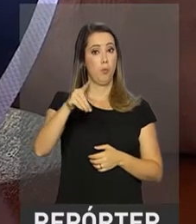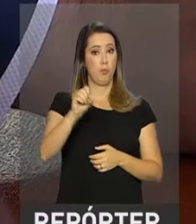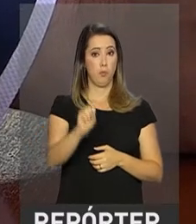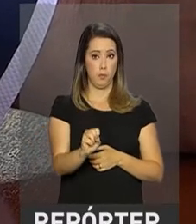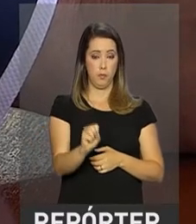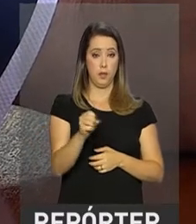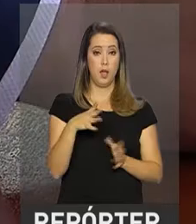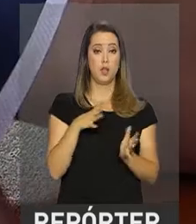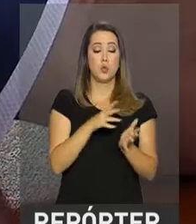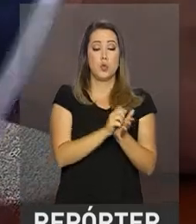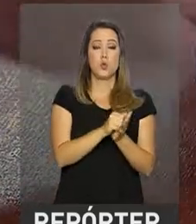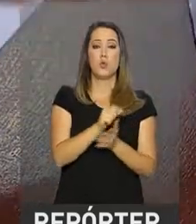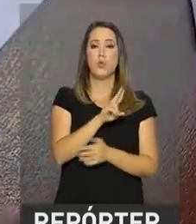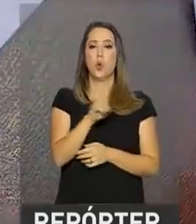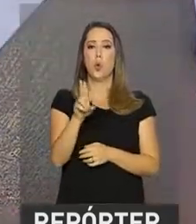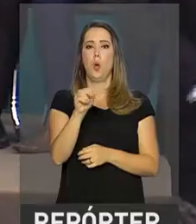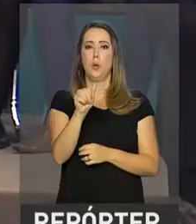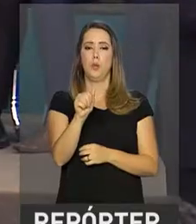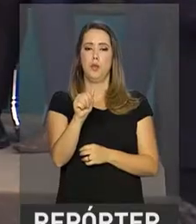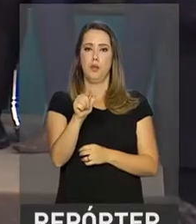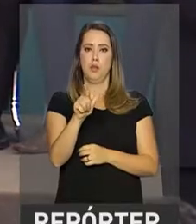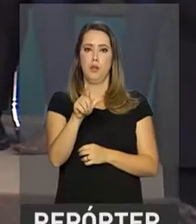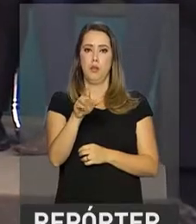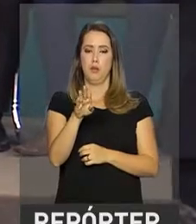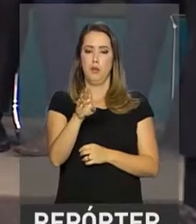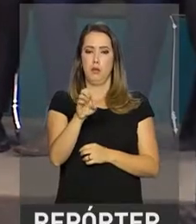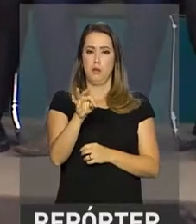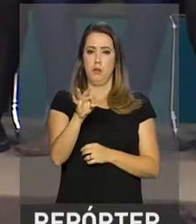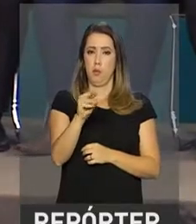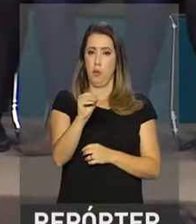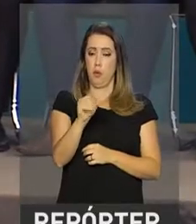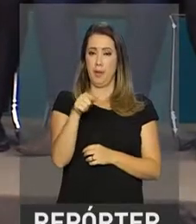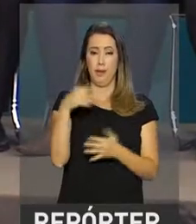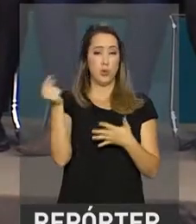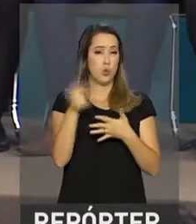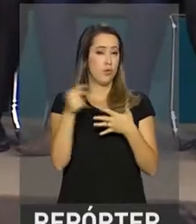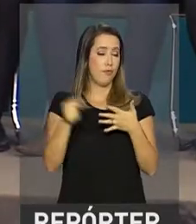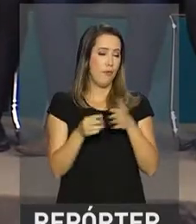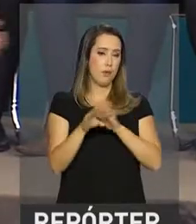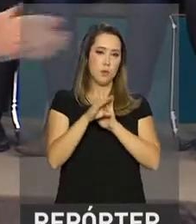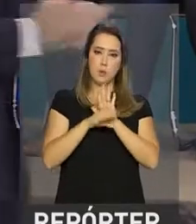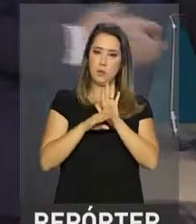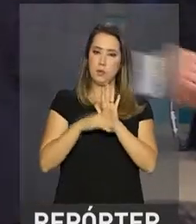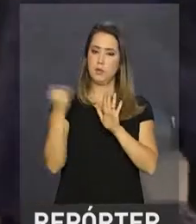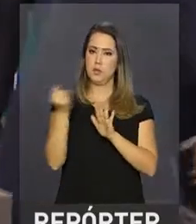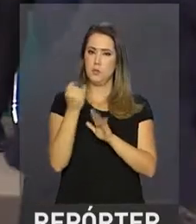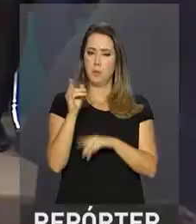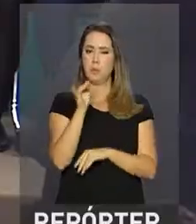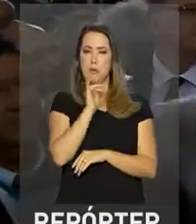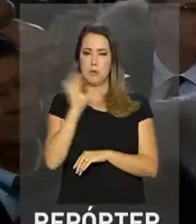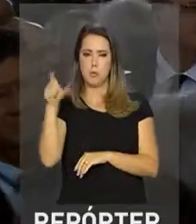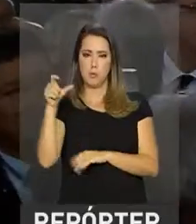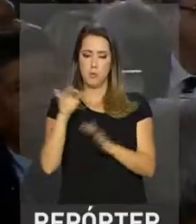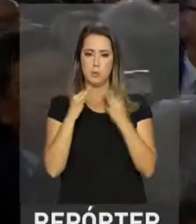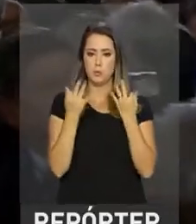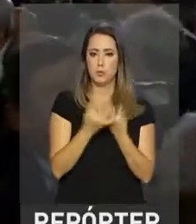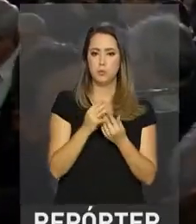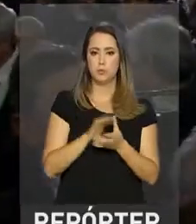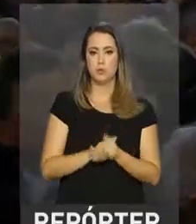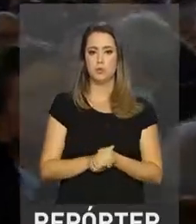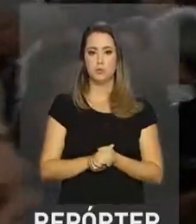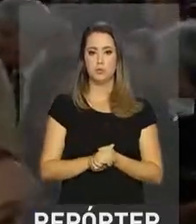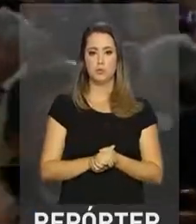assume alberto beltrame entre os programas chave da pasta está o bolsa família o governo do presidente